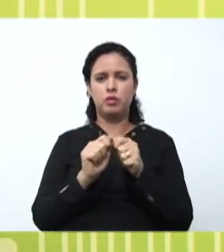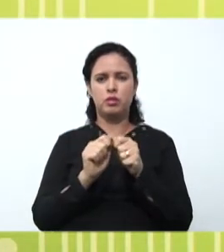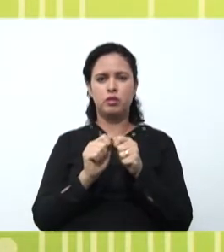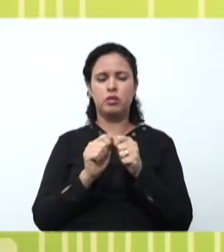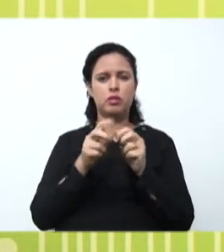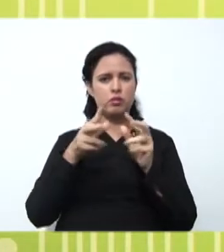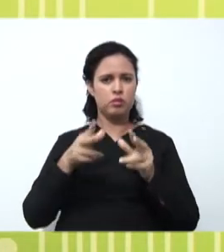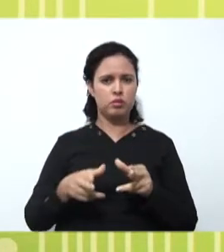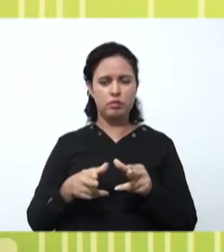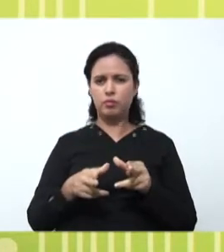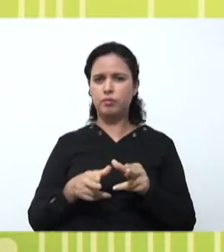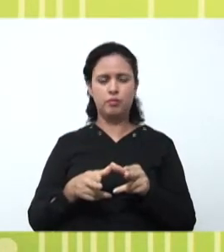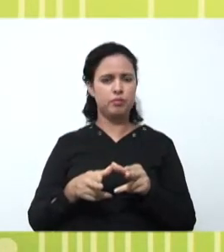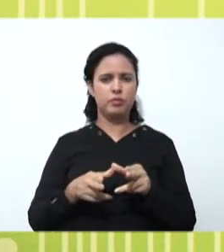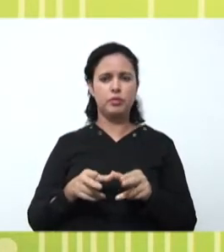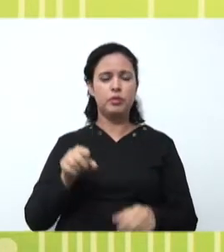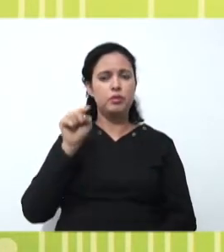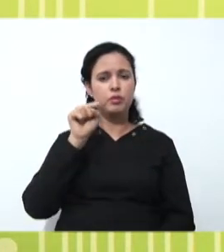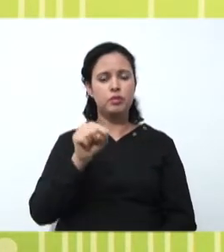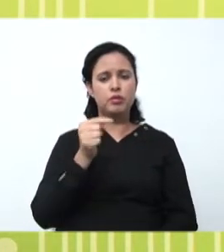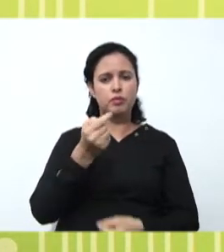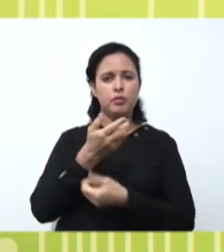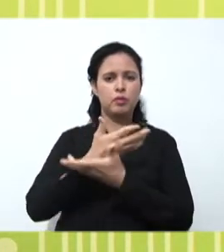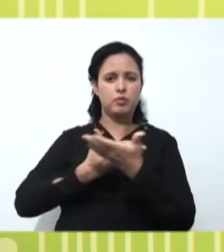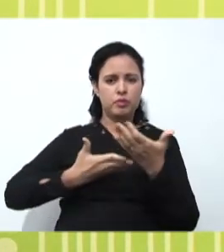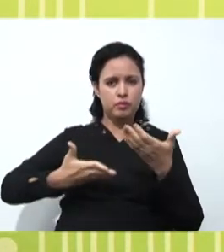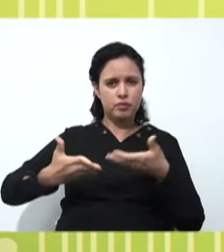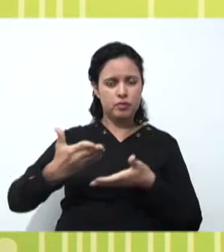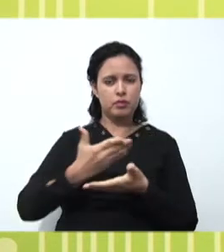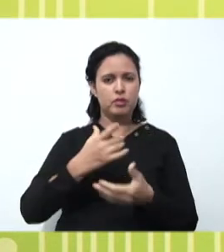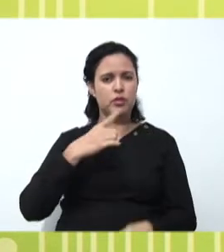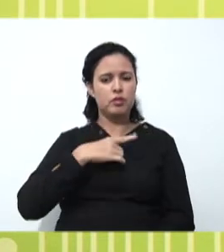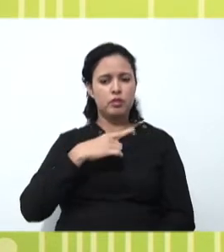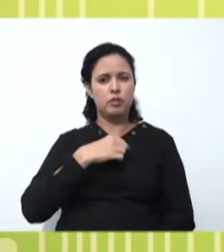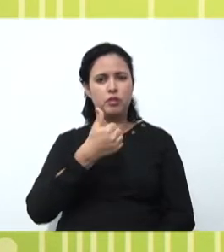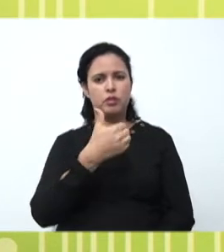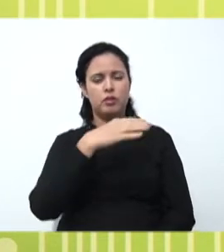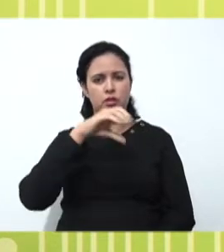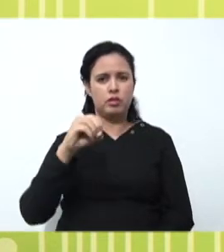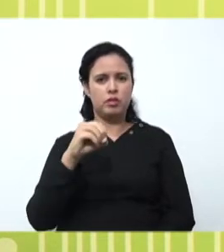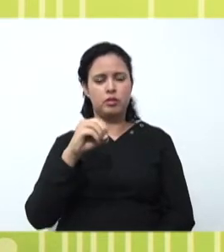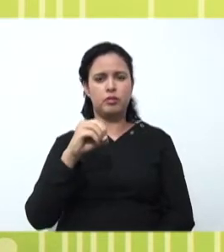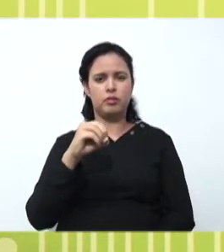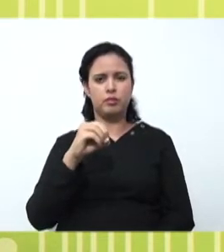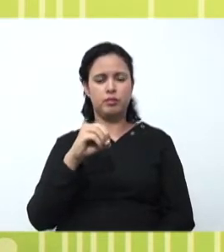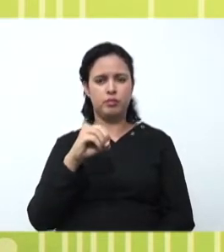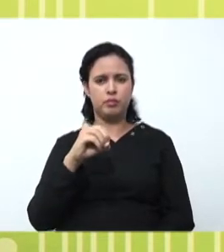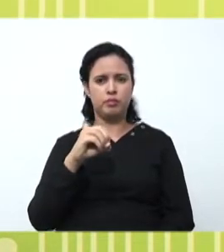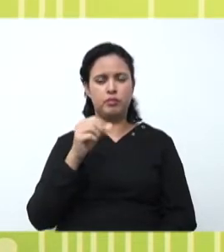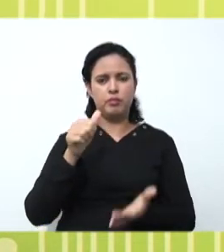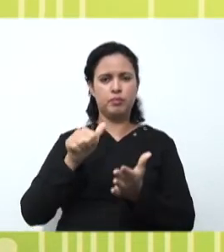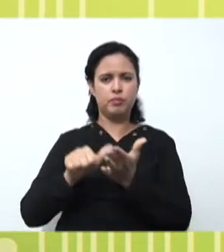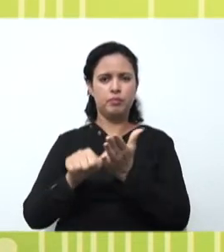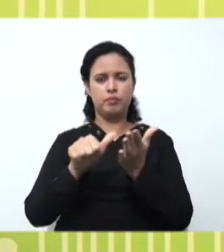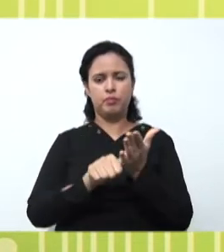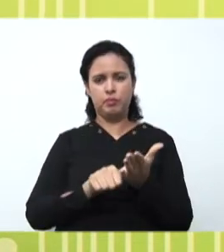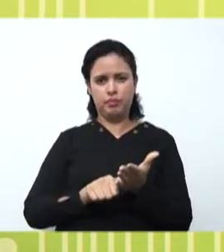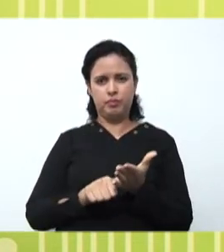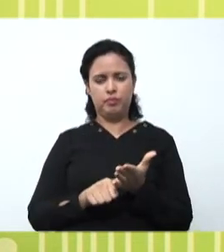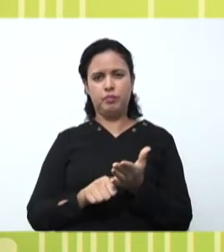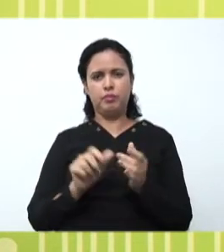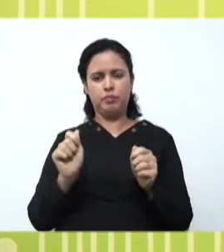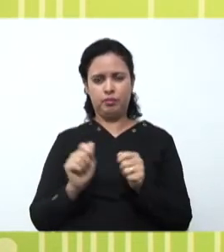Não. É você compartimentar. Eu tenho 10 cooperados. Cooperado A e B, vou